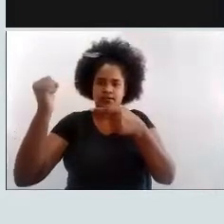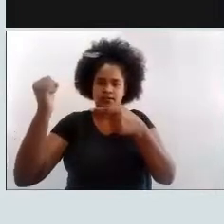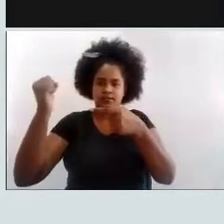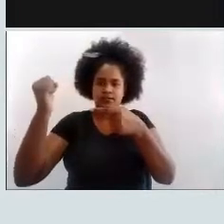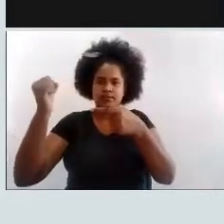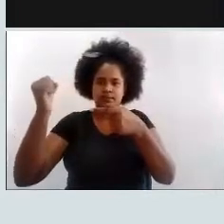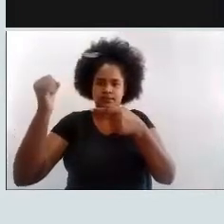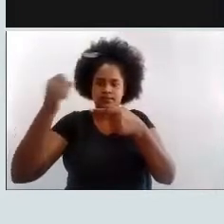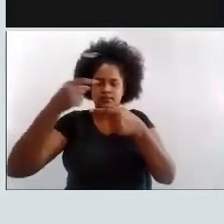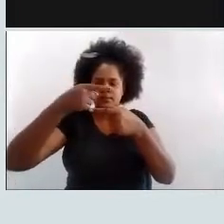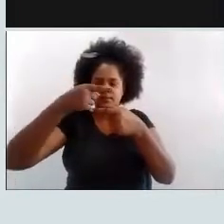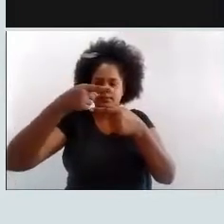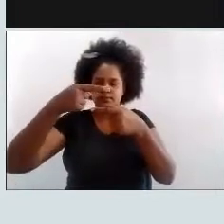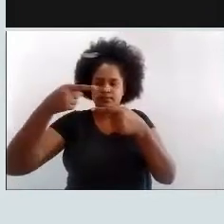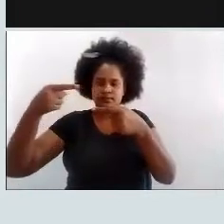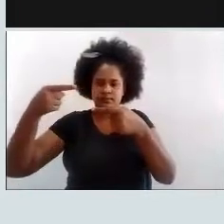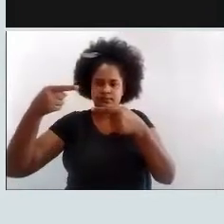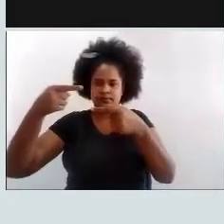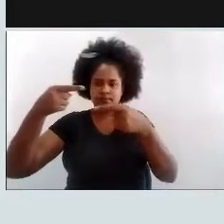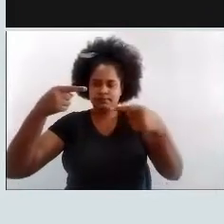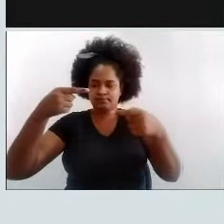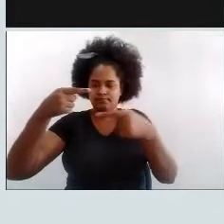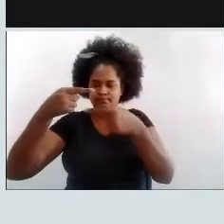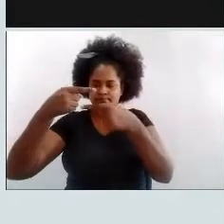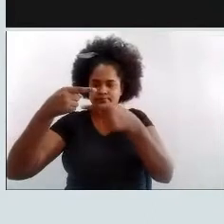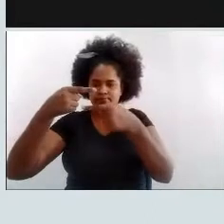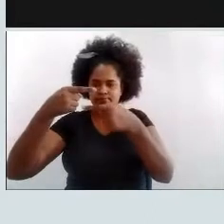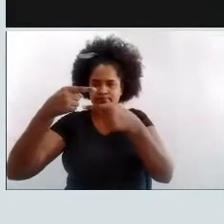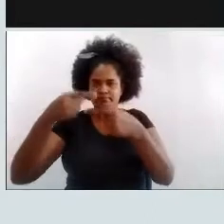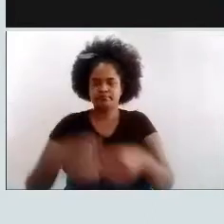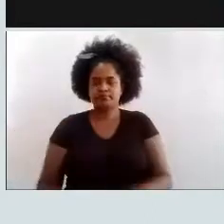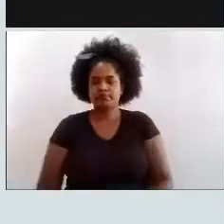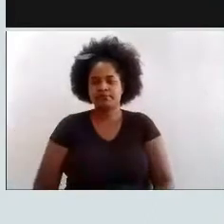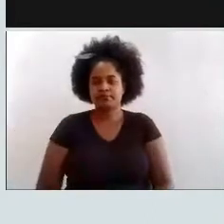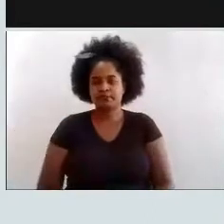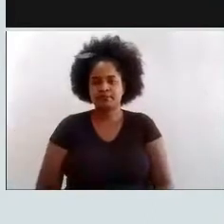paralelas, certo? Pode passar para o próximo.